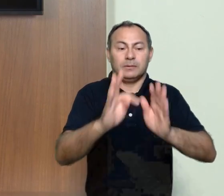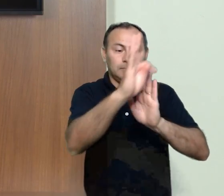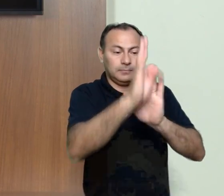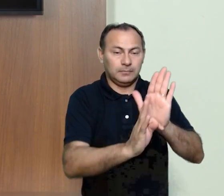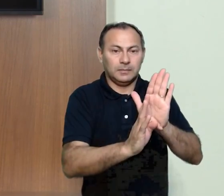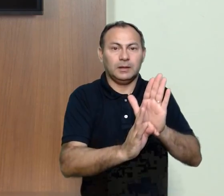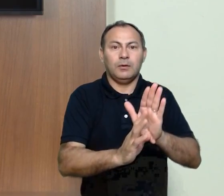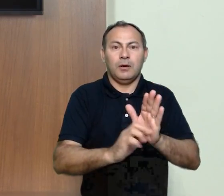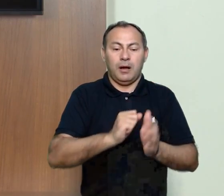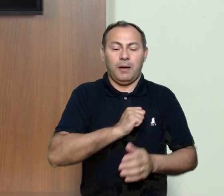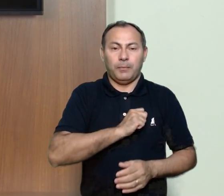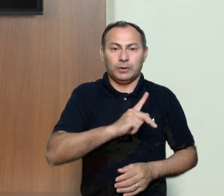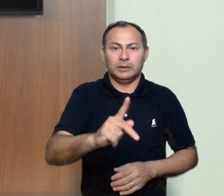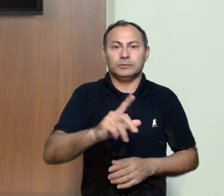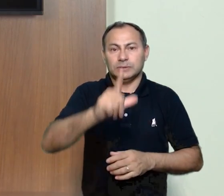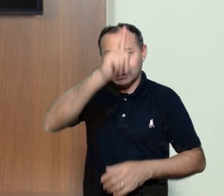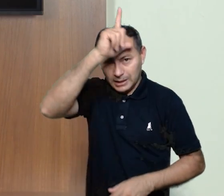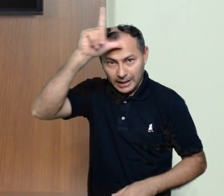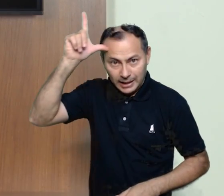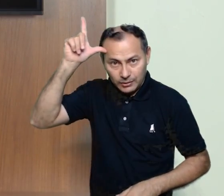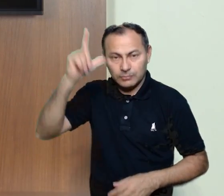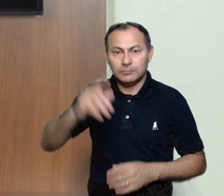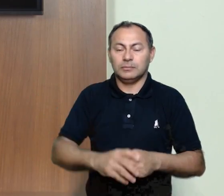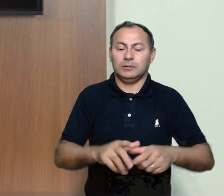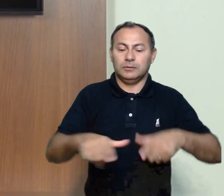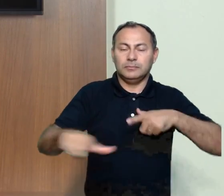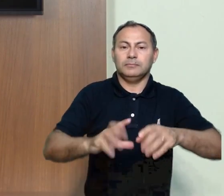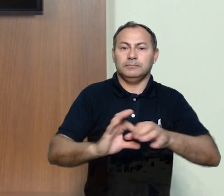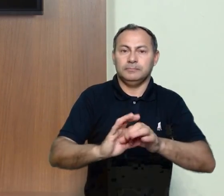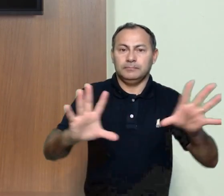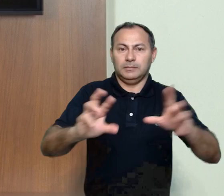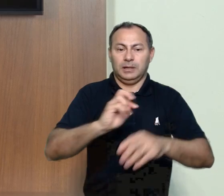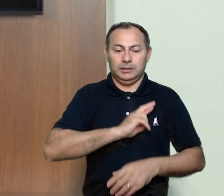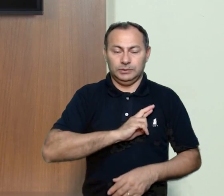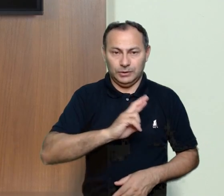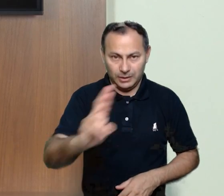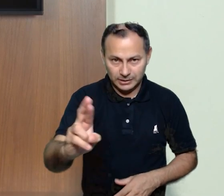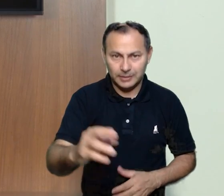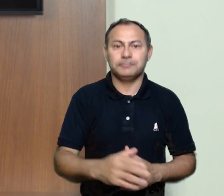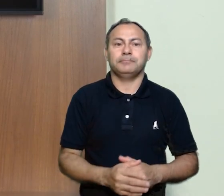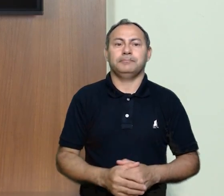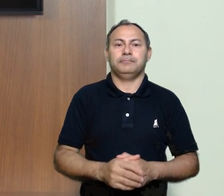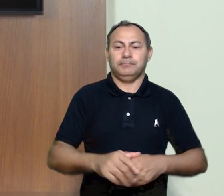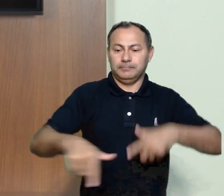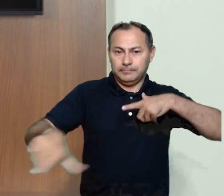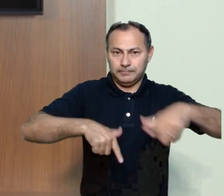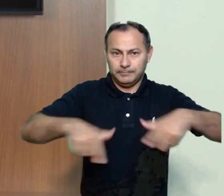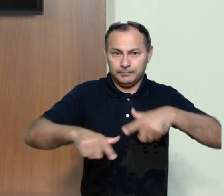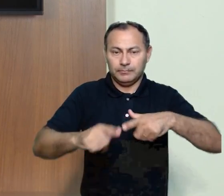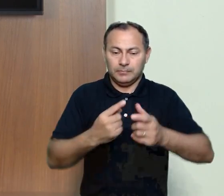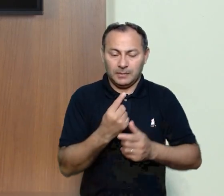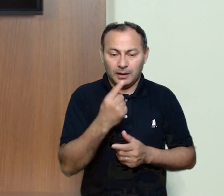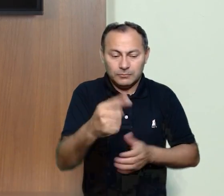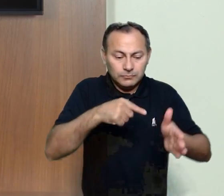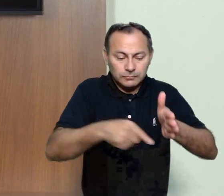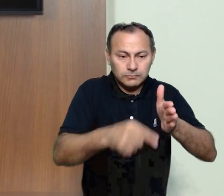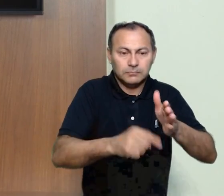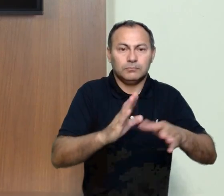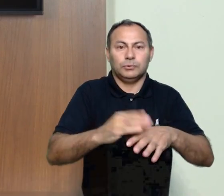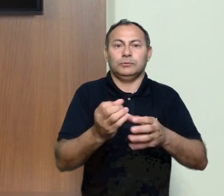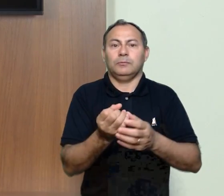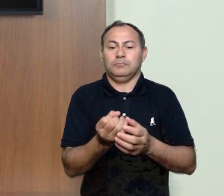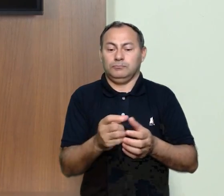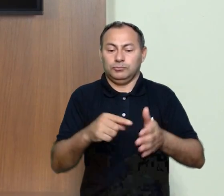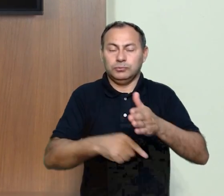texto sobre o apostolado dos leigos, sobre a liberdade religiosa, e os trabalhos avançaram